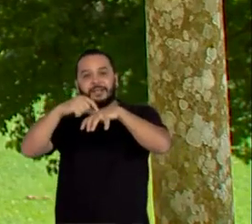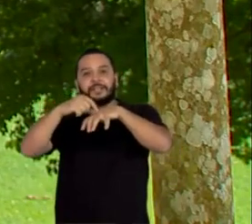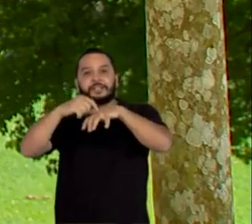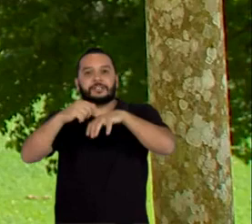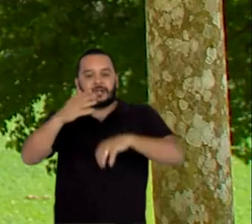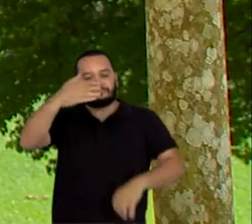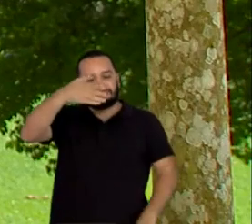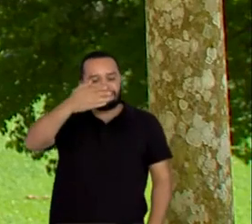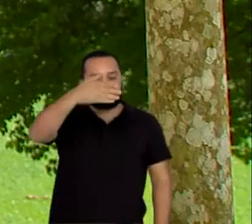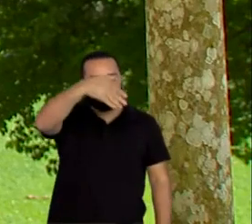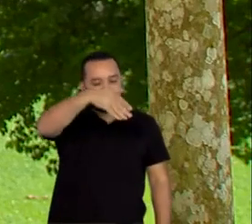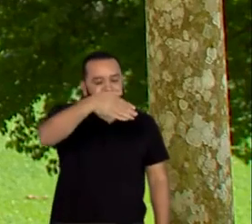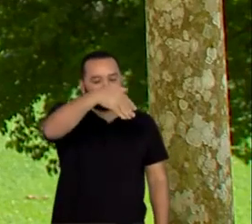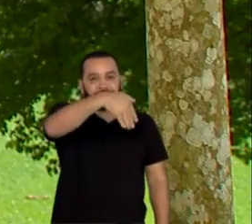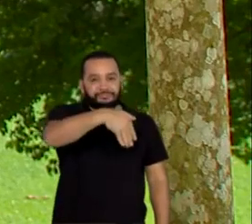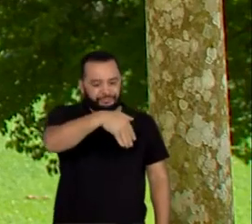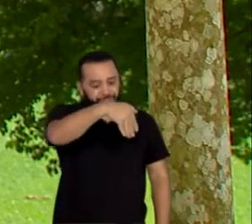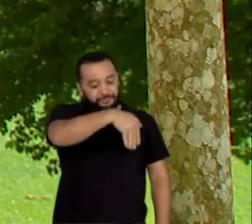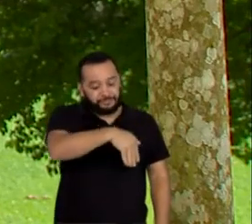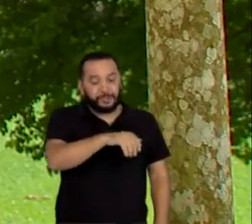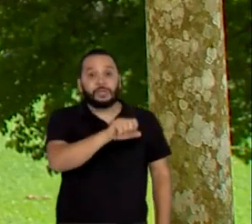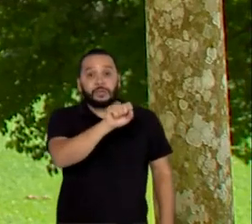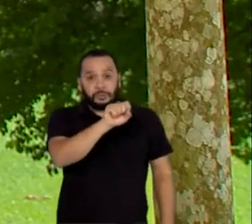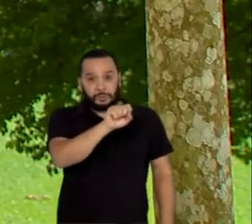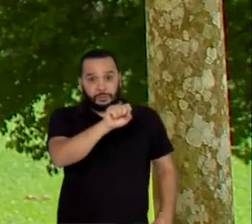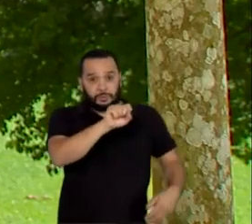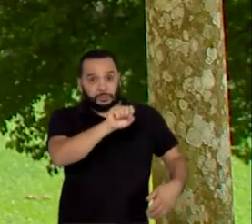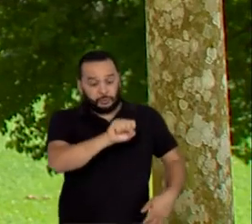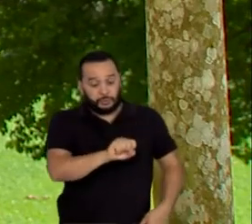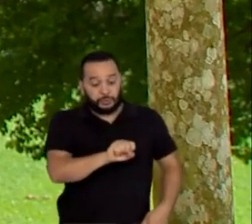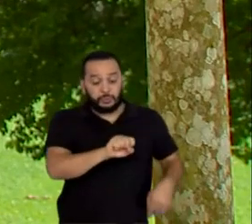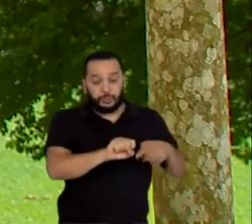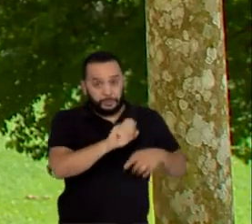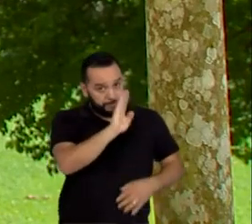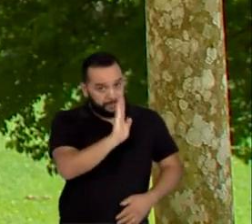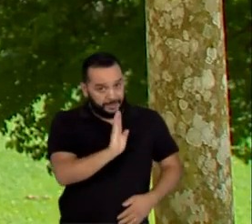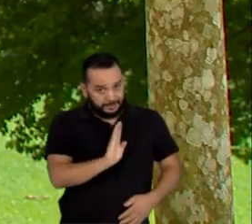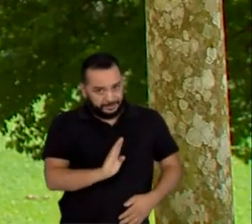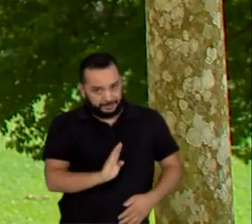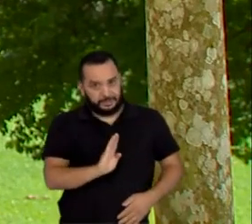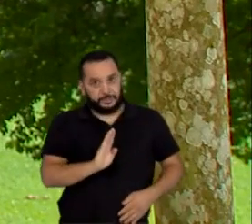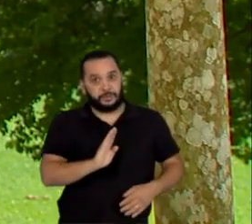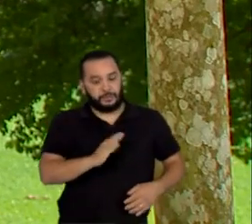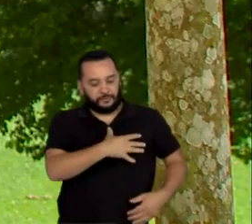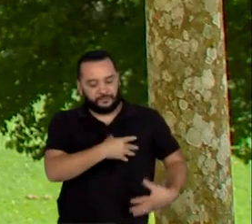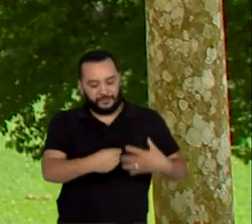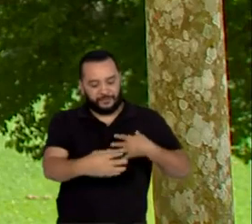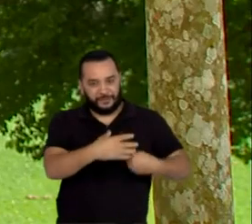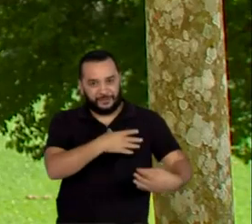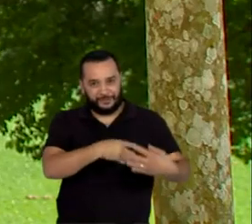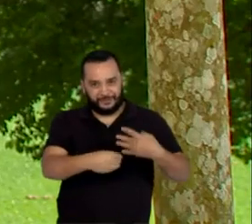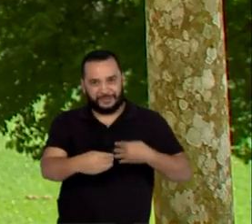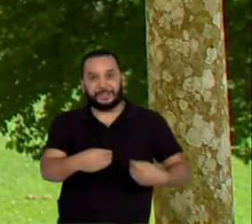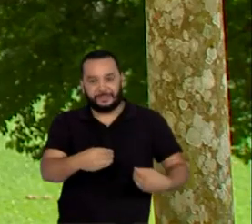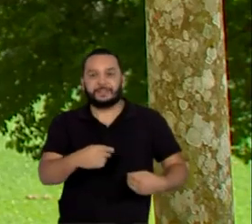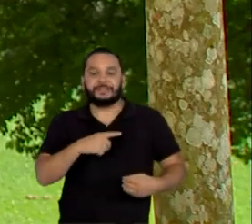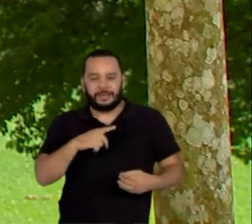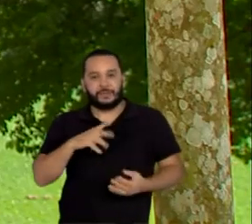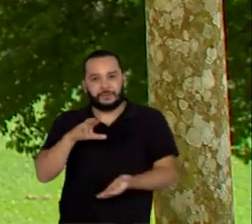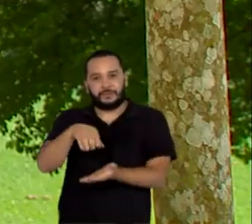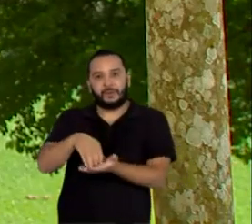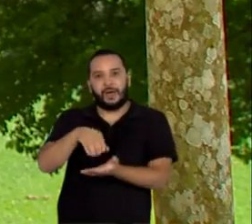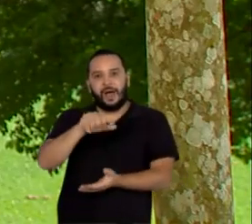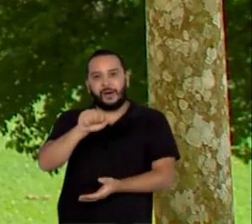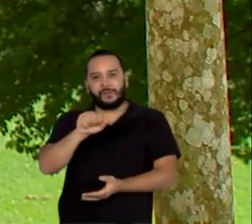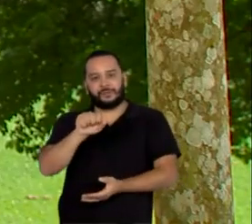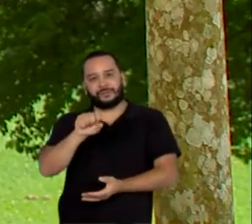se concentram no litoral sul do Brasil para acasalar e gerar filhotes. Em Imbituba, o Instituto Australis